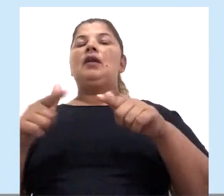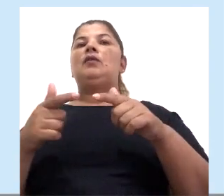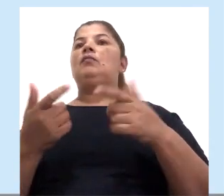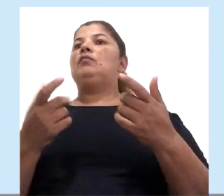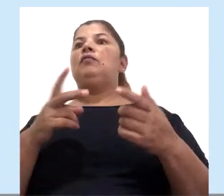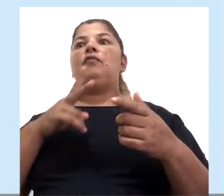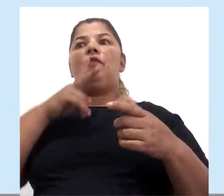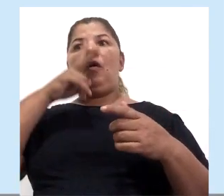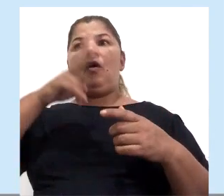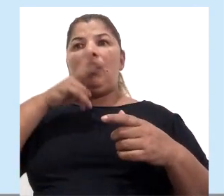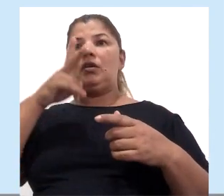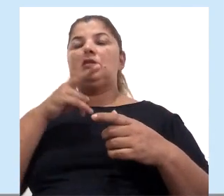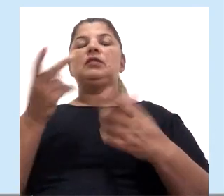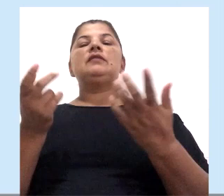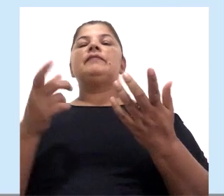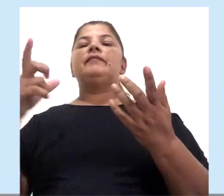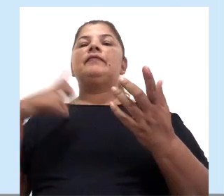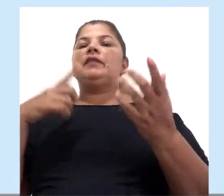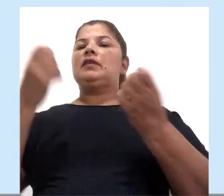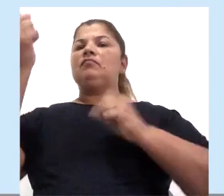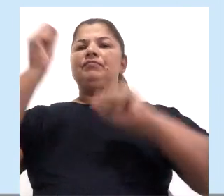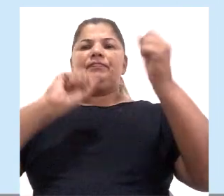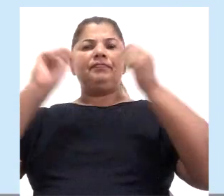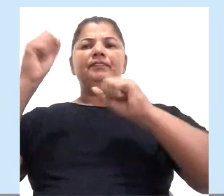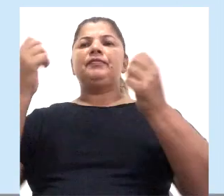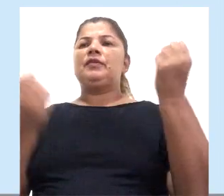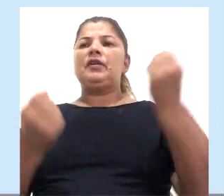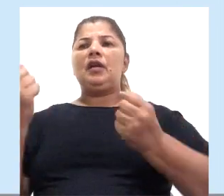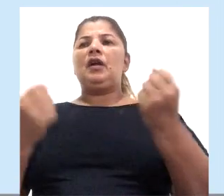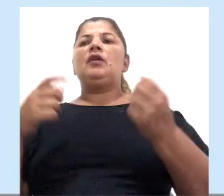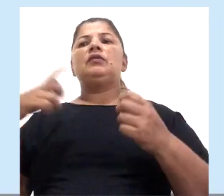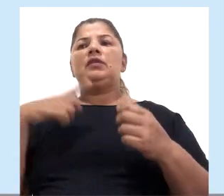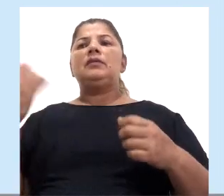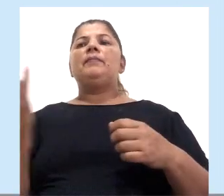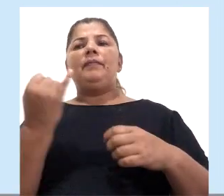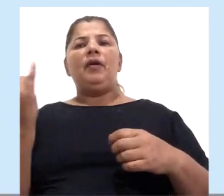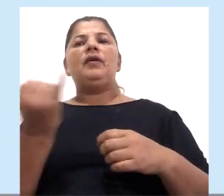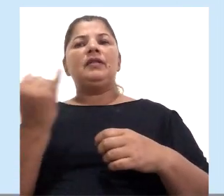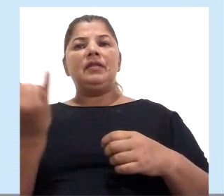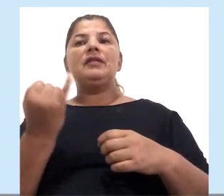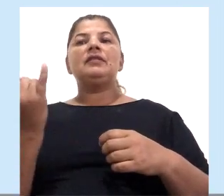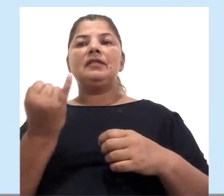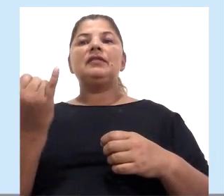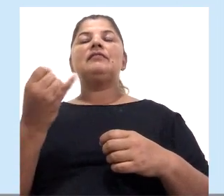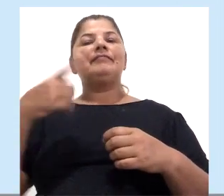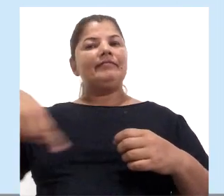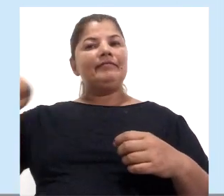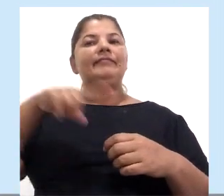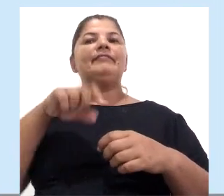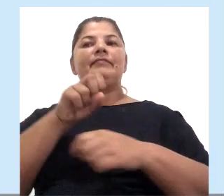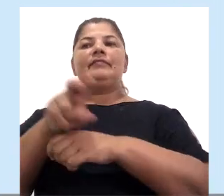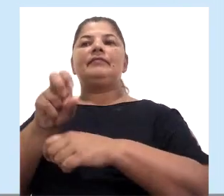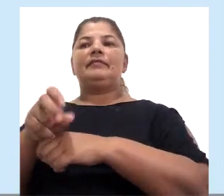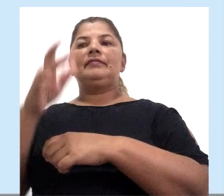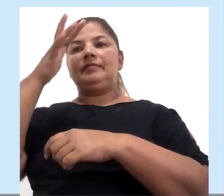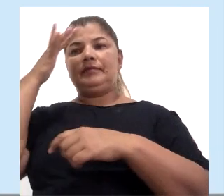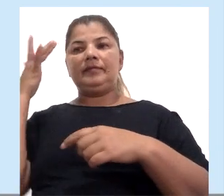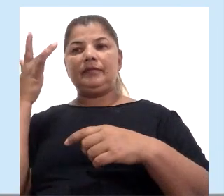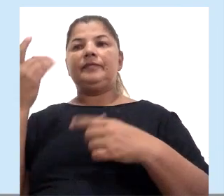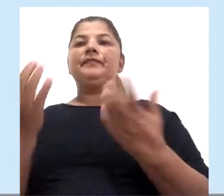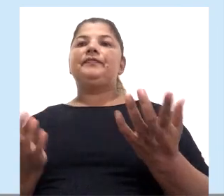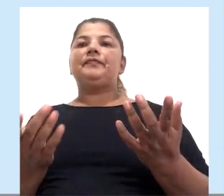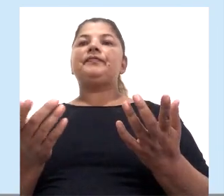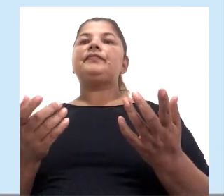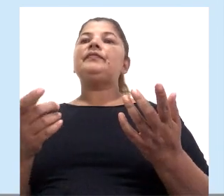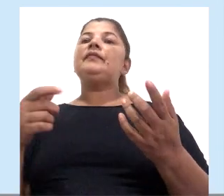elevado nesse período e a indústria automobilística foi e é muito importante ainda para empregar muita